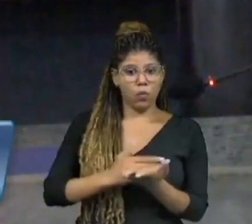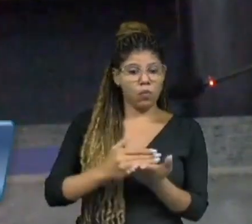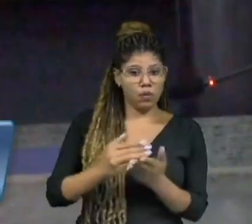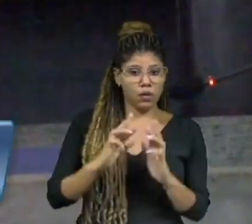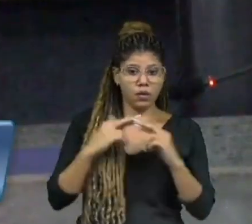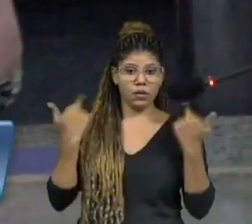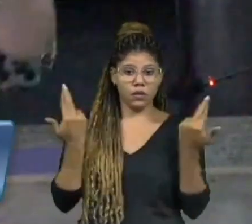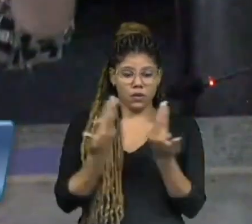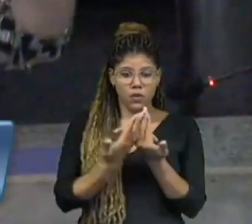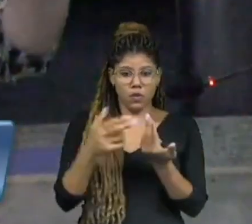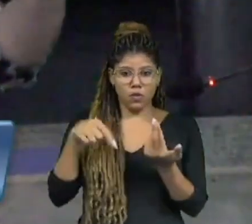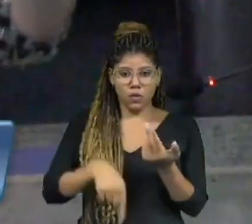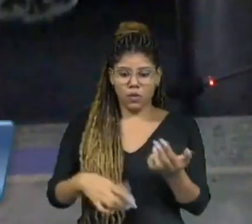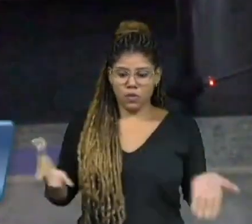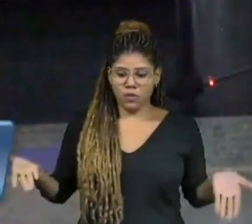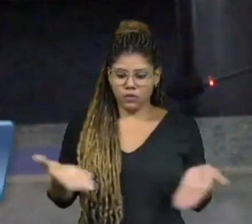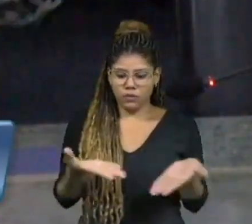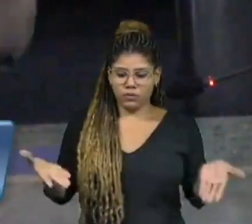início desta...